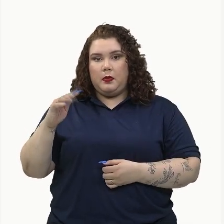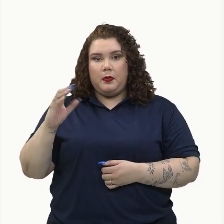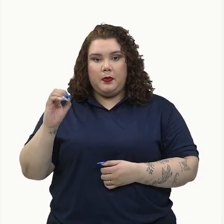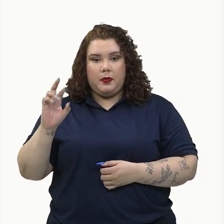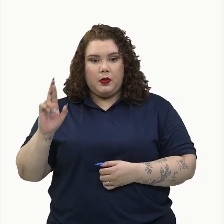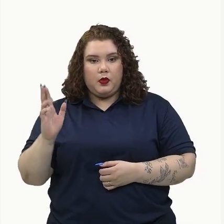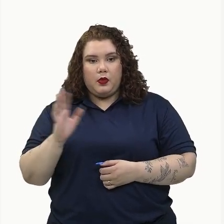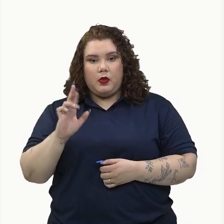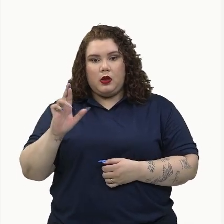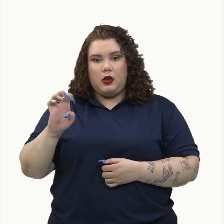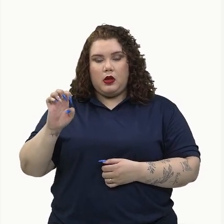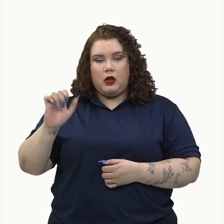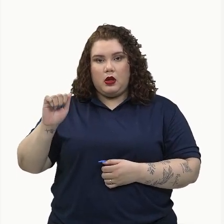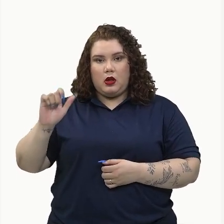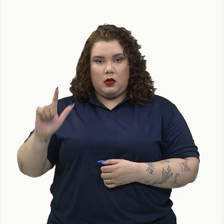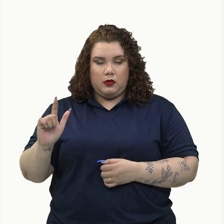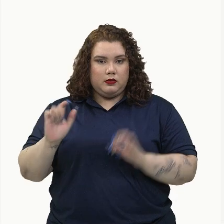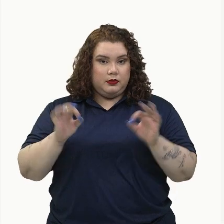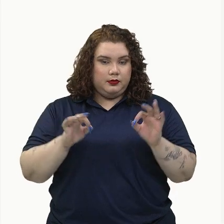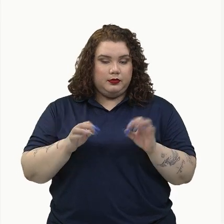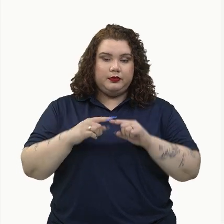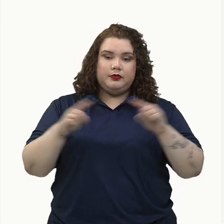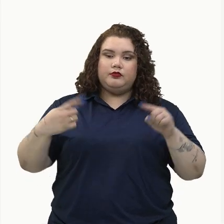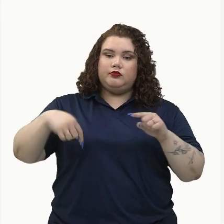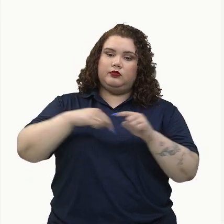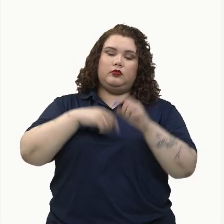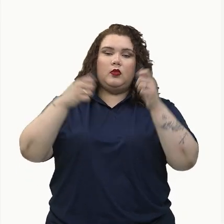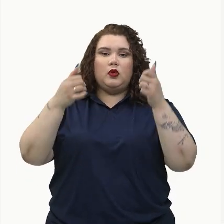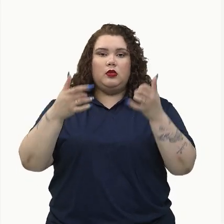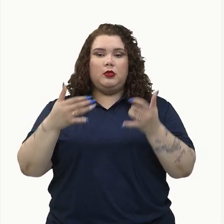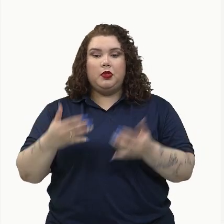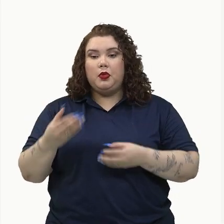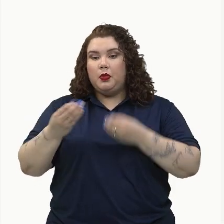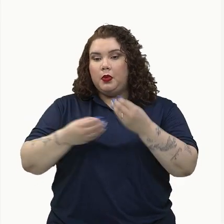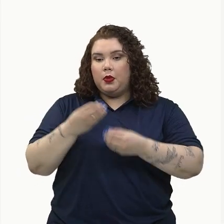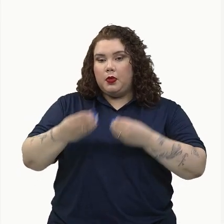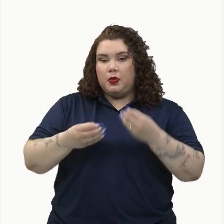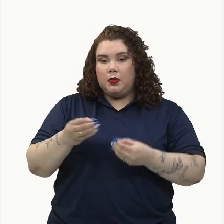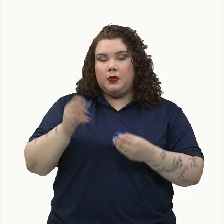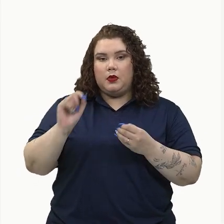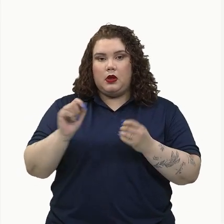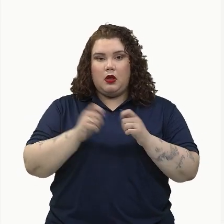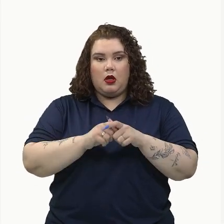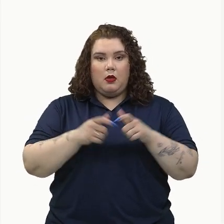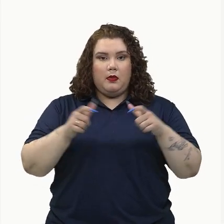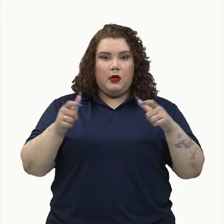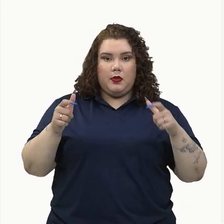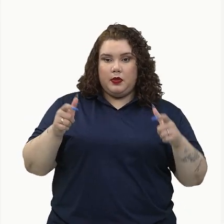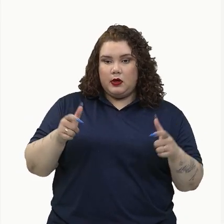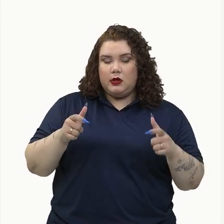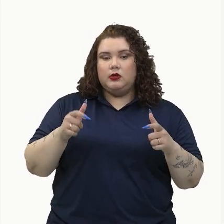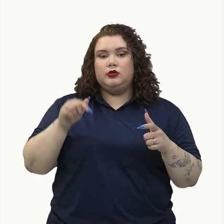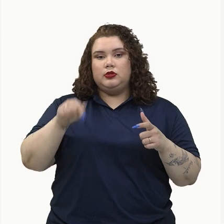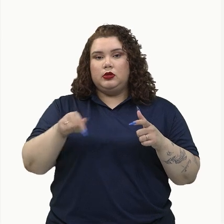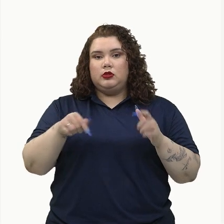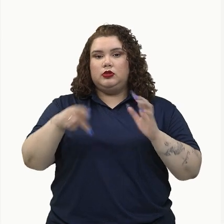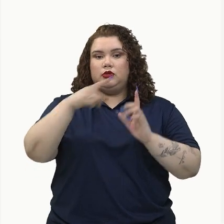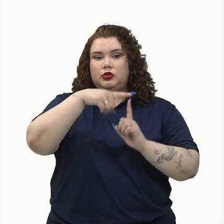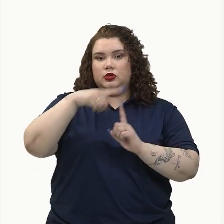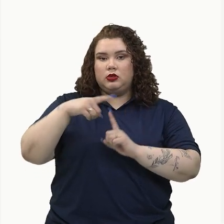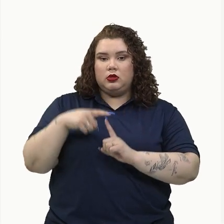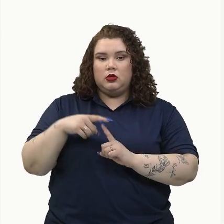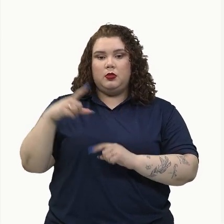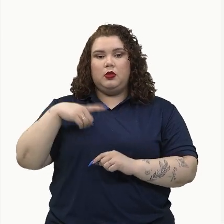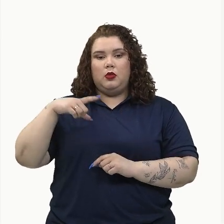com base no que nós estamos falando, quando se tem que a maioria dos receptores